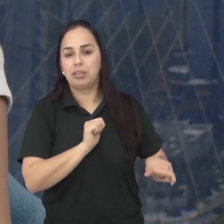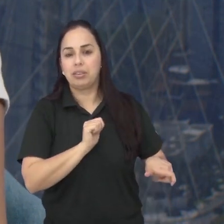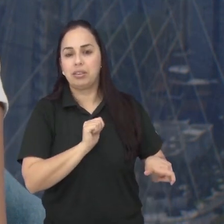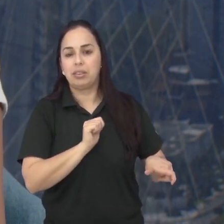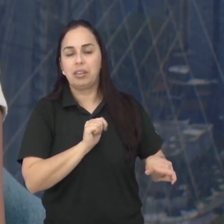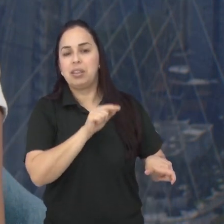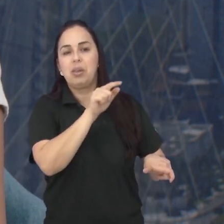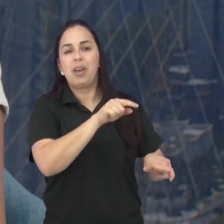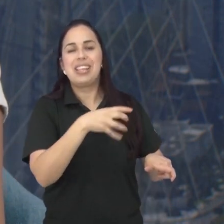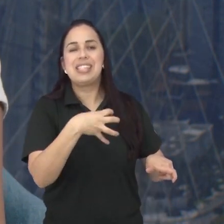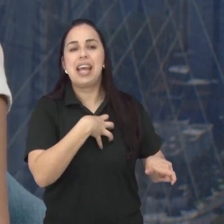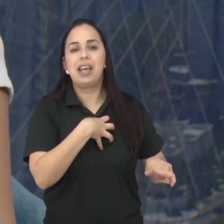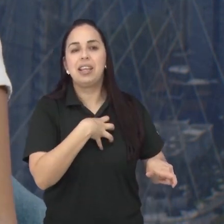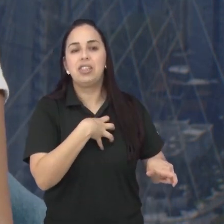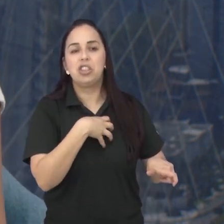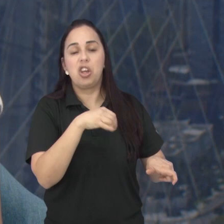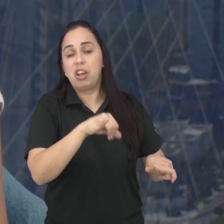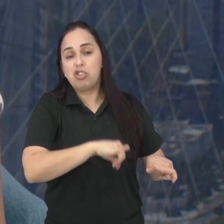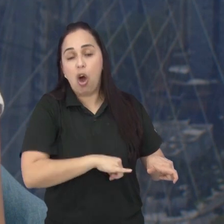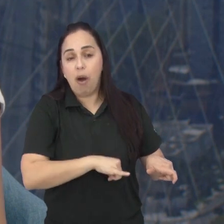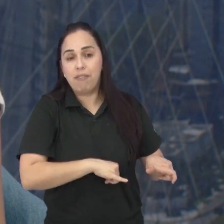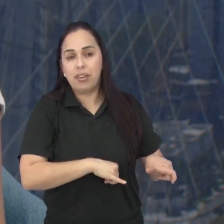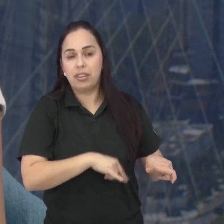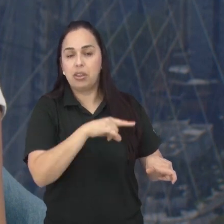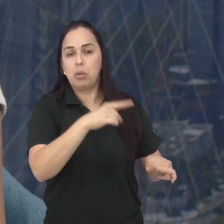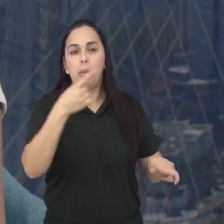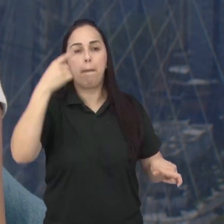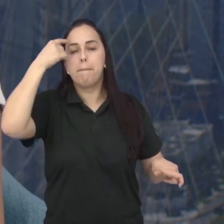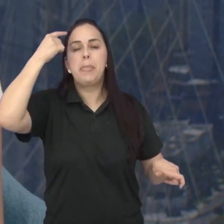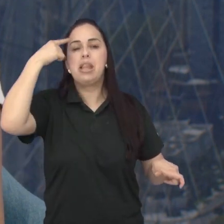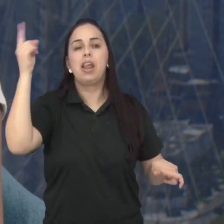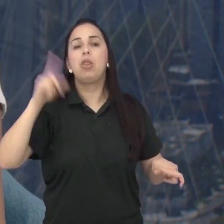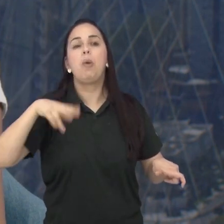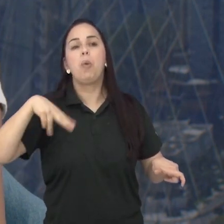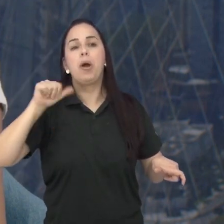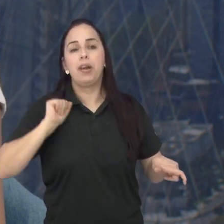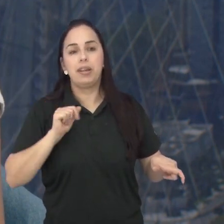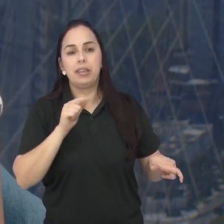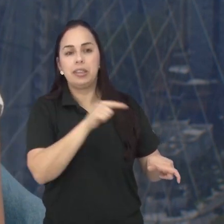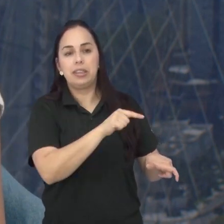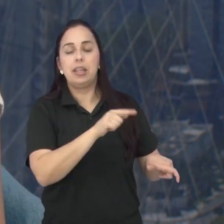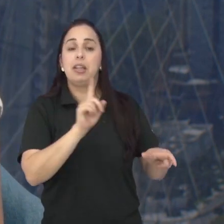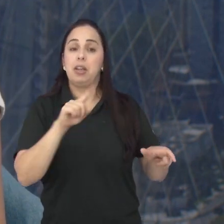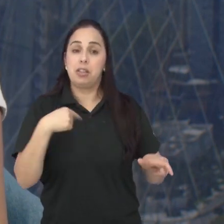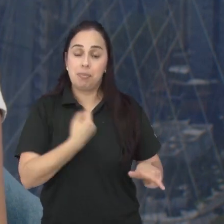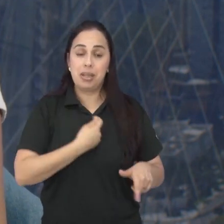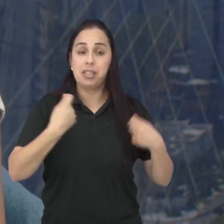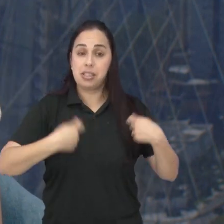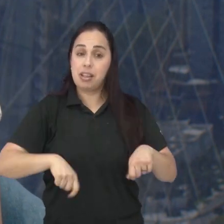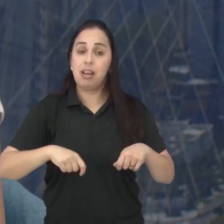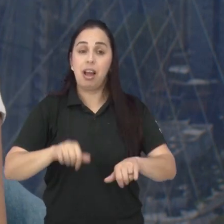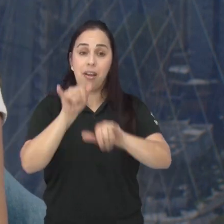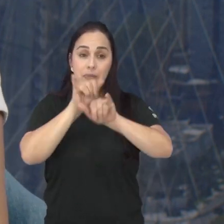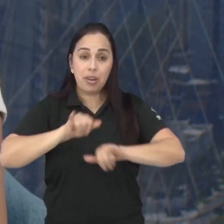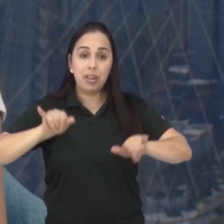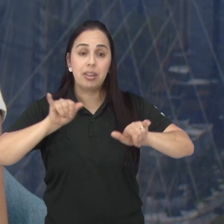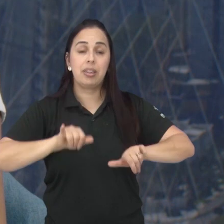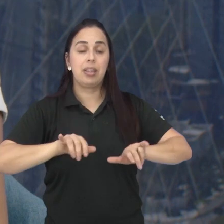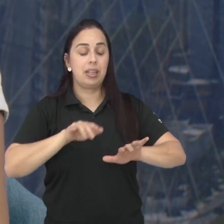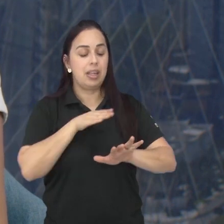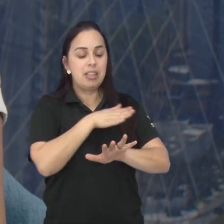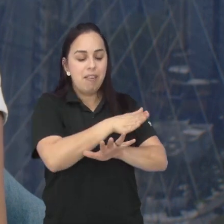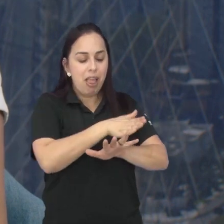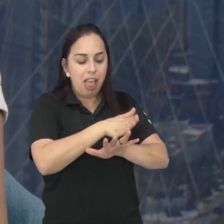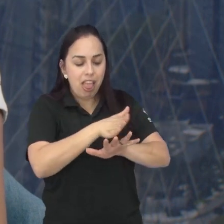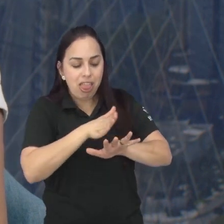que sente, né, e sente dor. Acho que isso é muito importante da gente frisar, né, que essa dupla ou